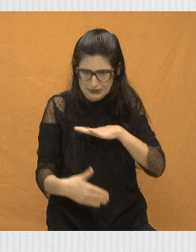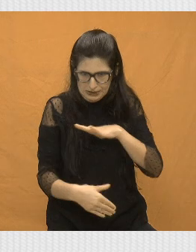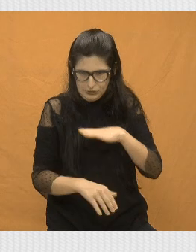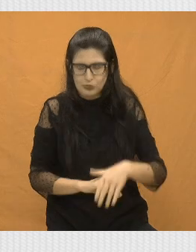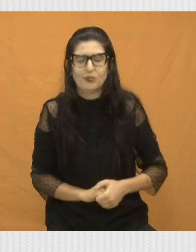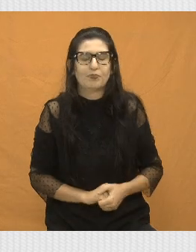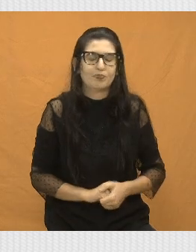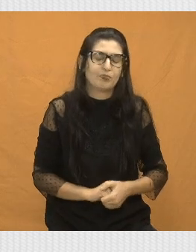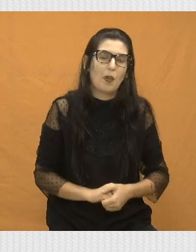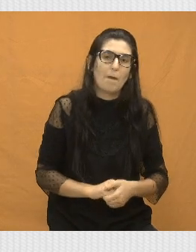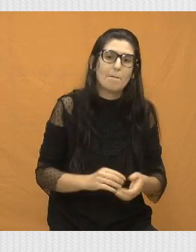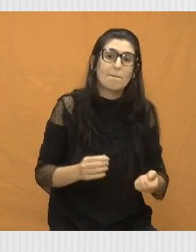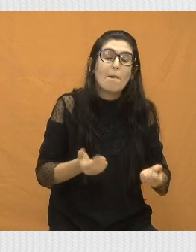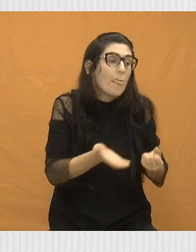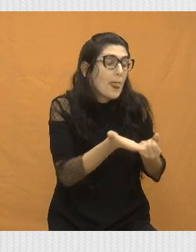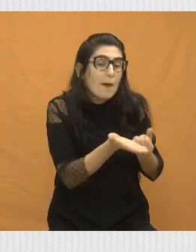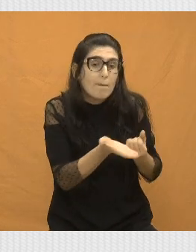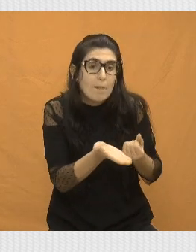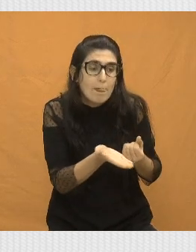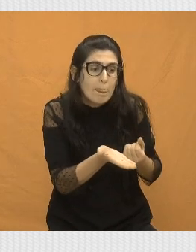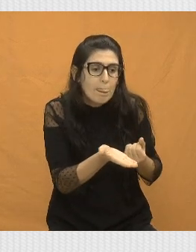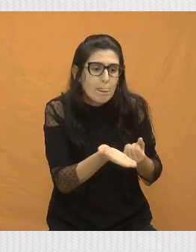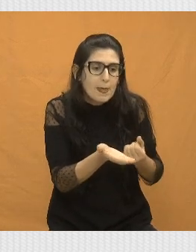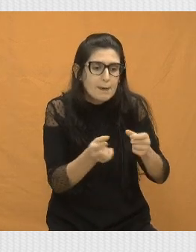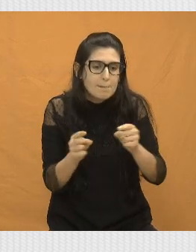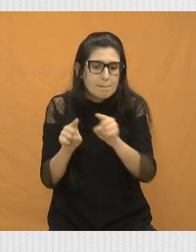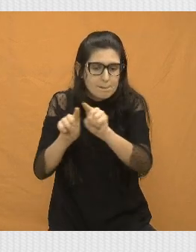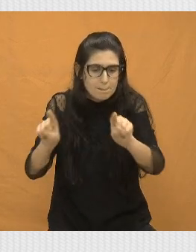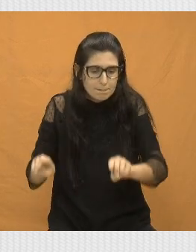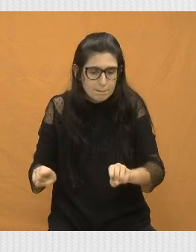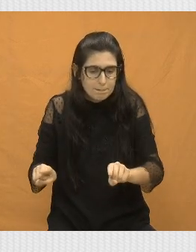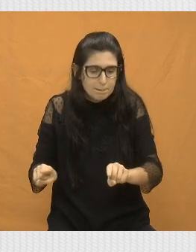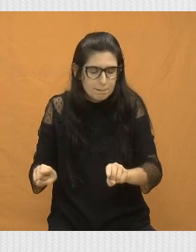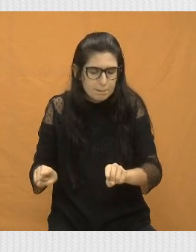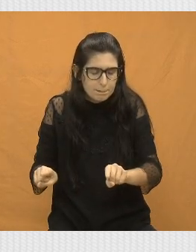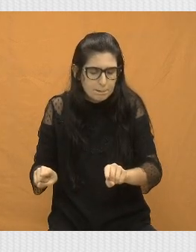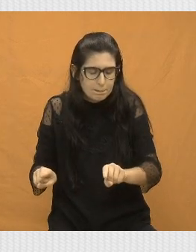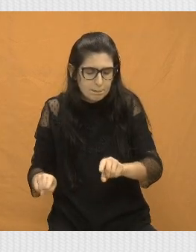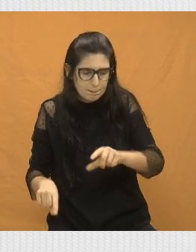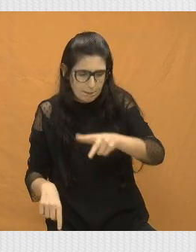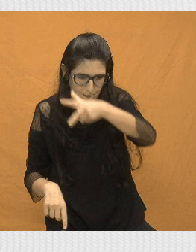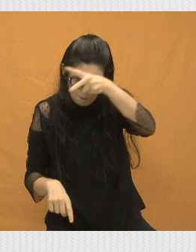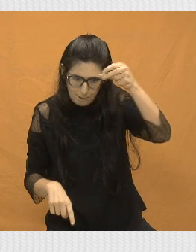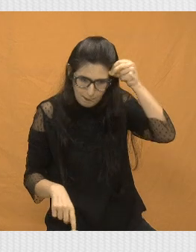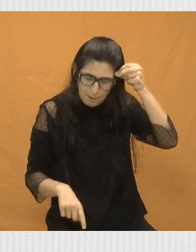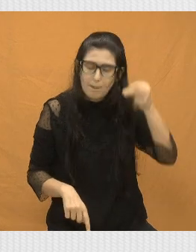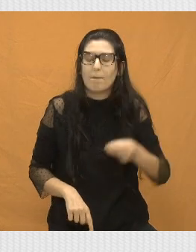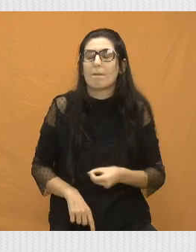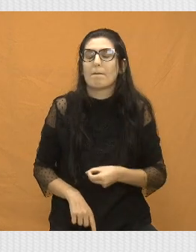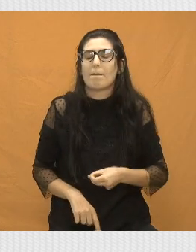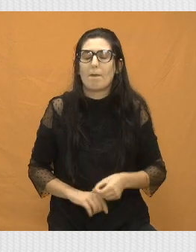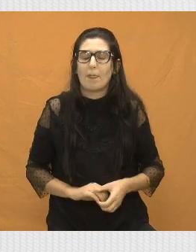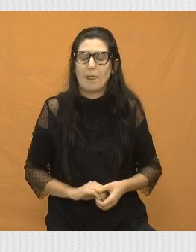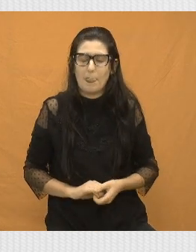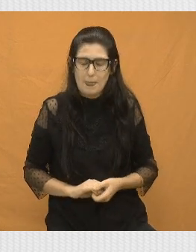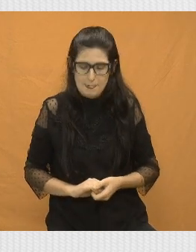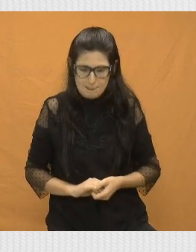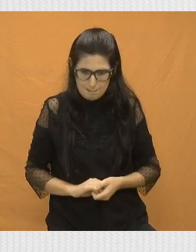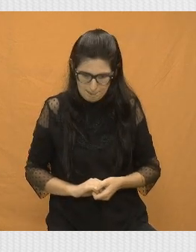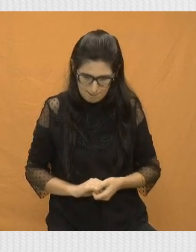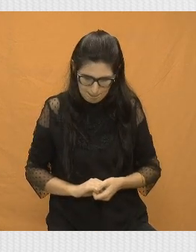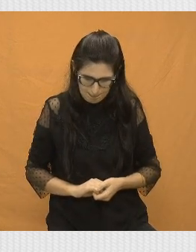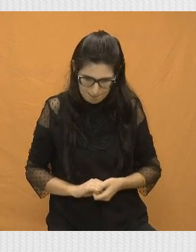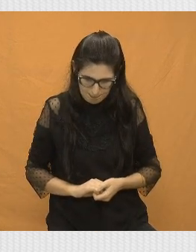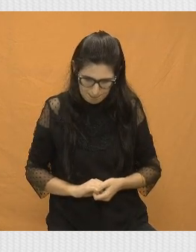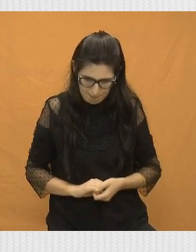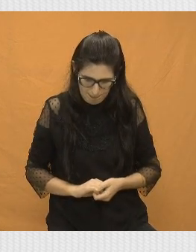aos pagamentos feitos pelos funcionários, né, referente à IPMJ. Então, as contribuições que